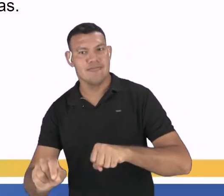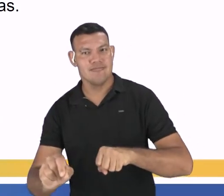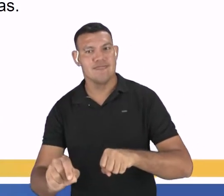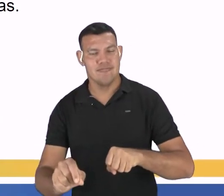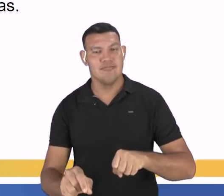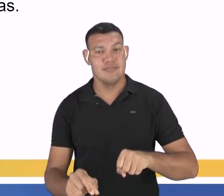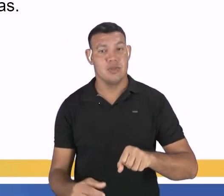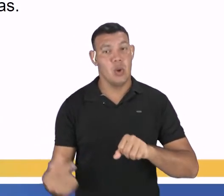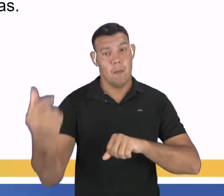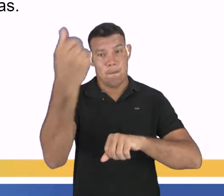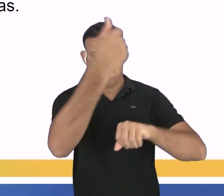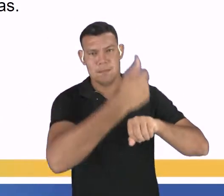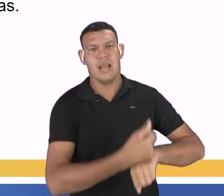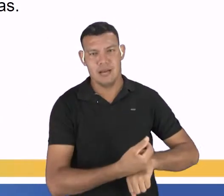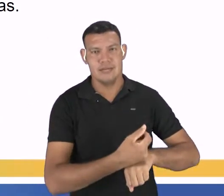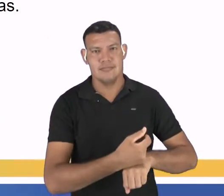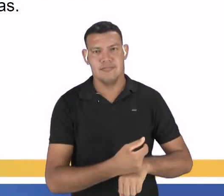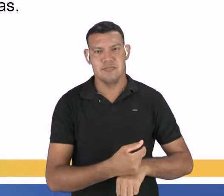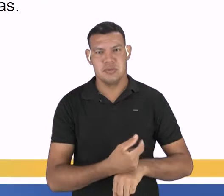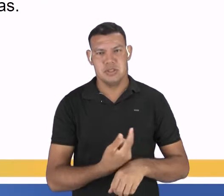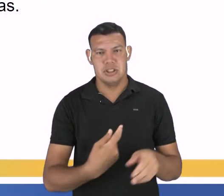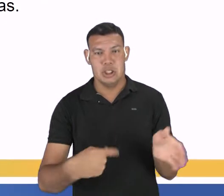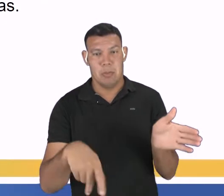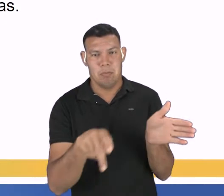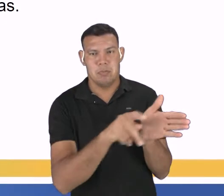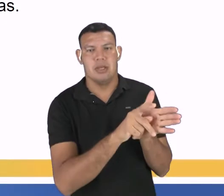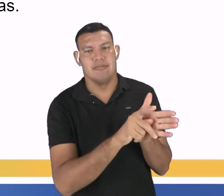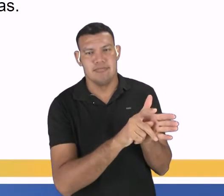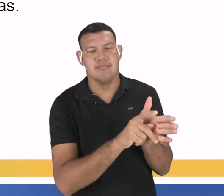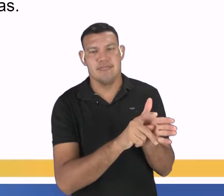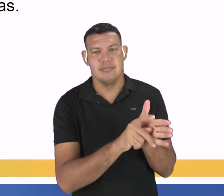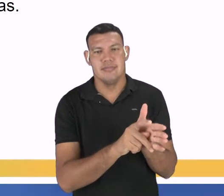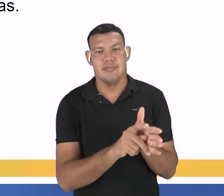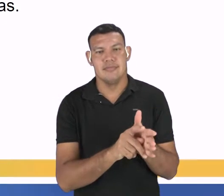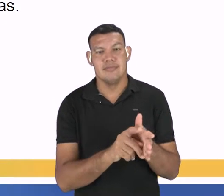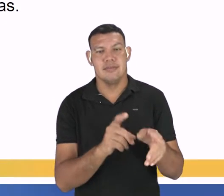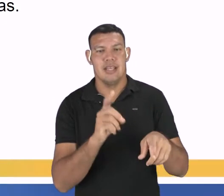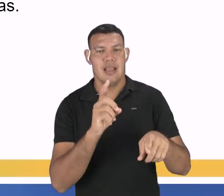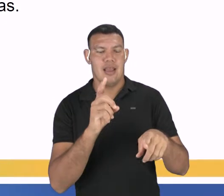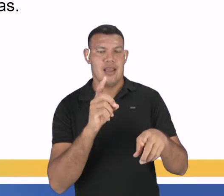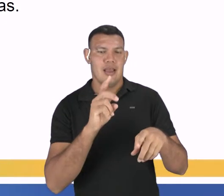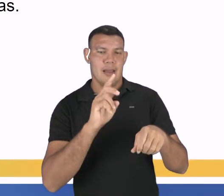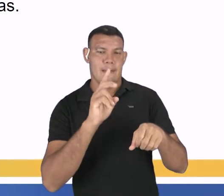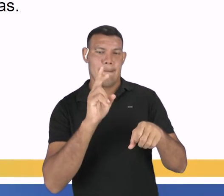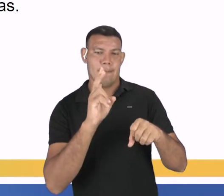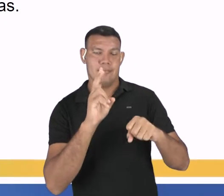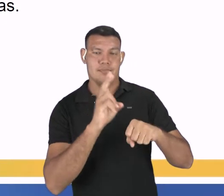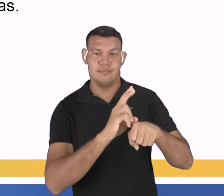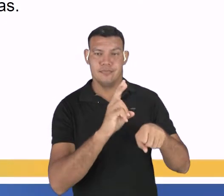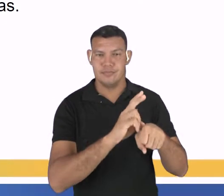quando os colonos descobriram a presença de diamantes nas terras africanas. No início,